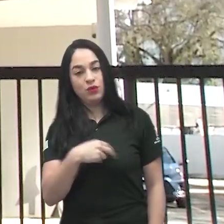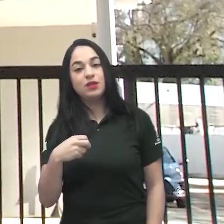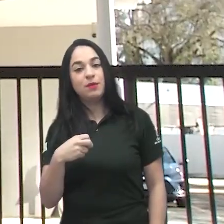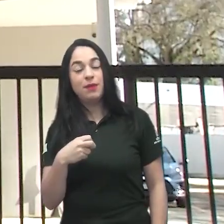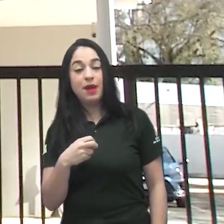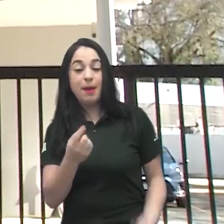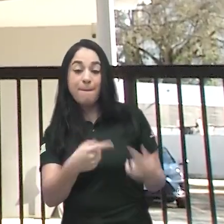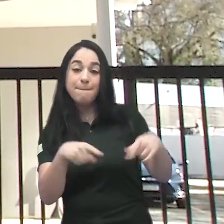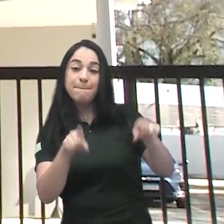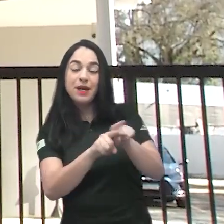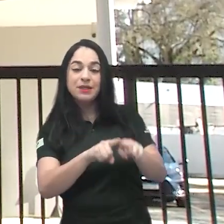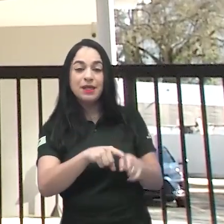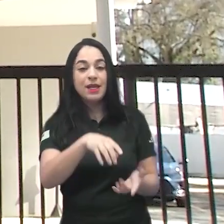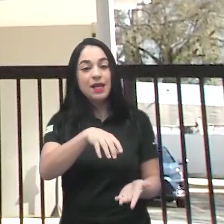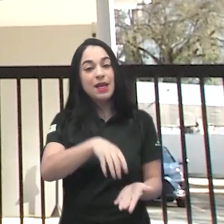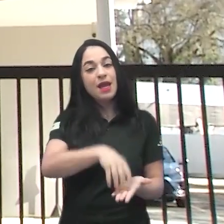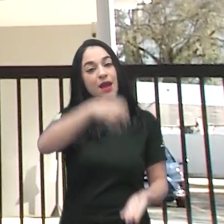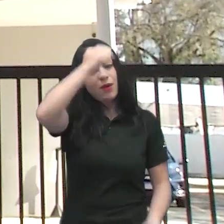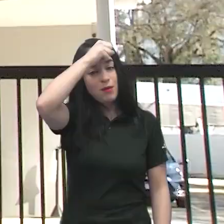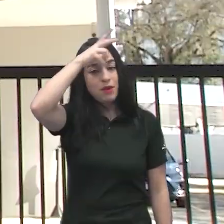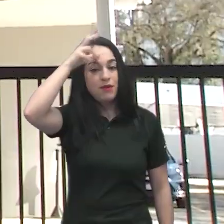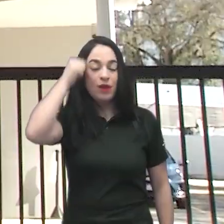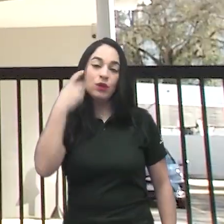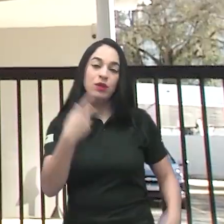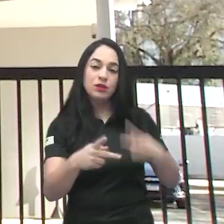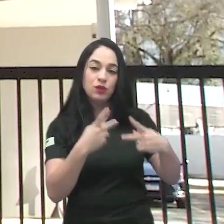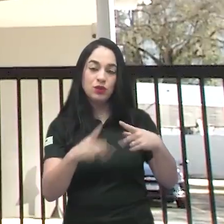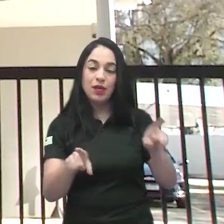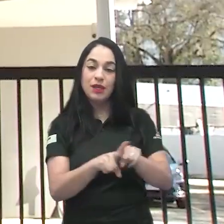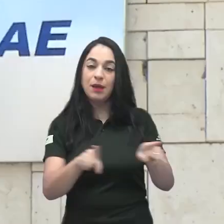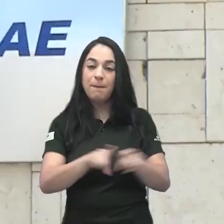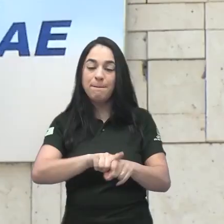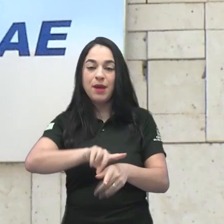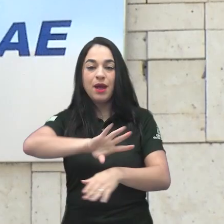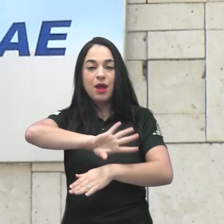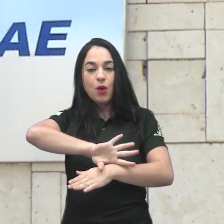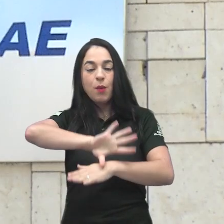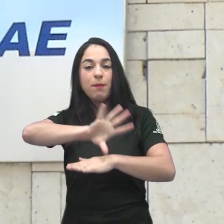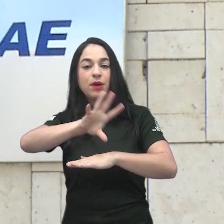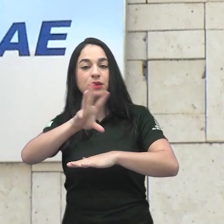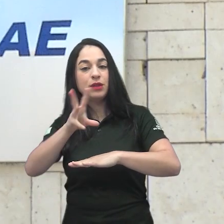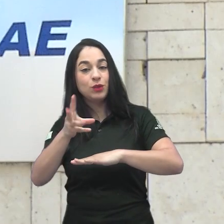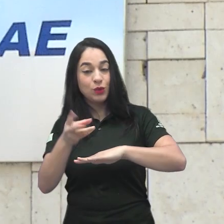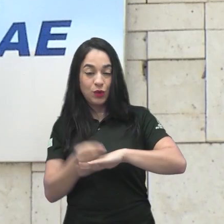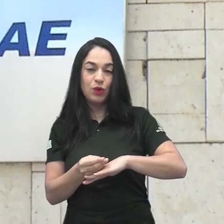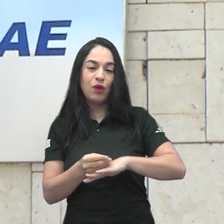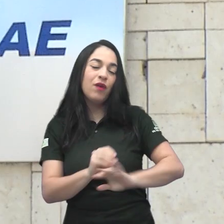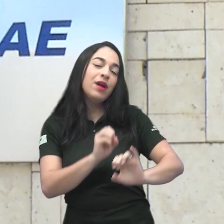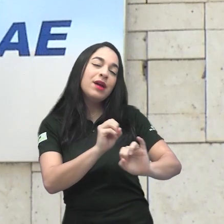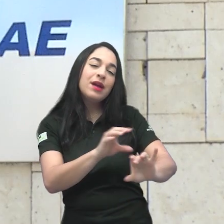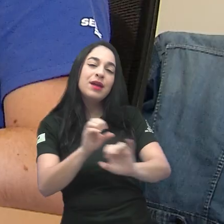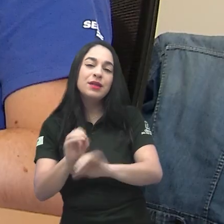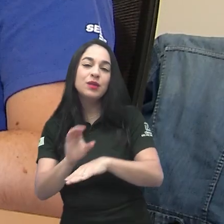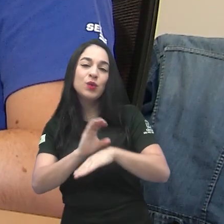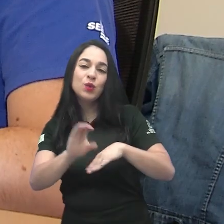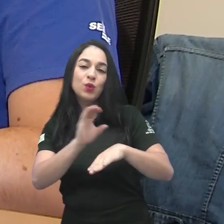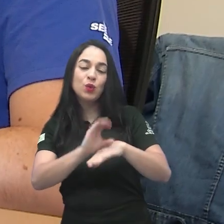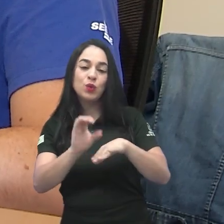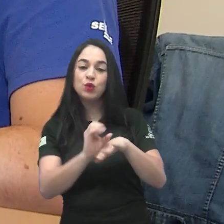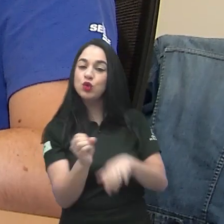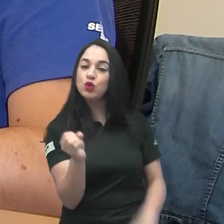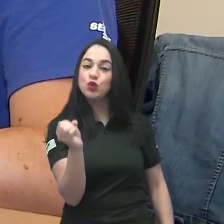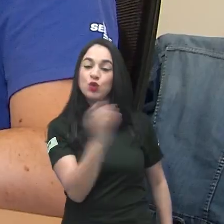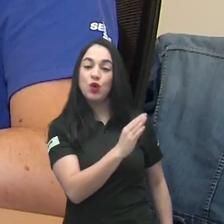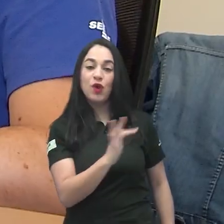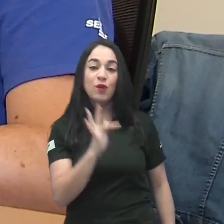Sebrae atua em parceria com a Prefeitura de São José dos Campos e o Parque Tecnológico na capacitação de novos e